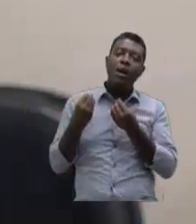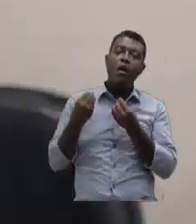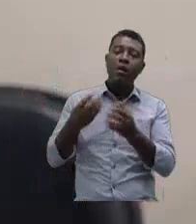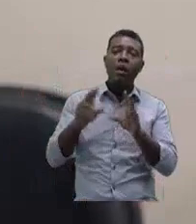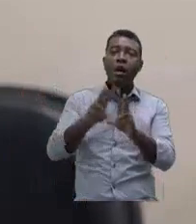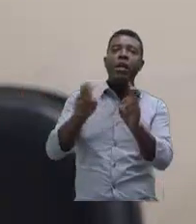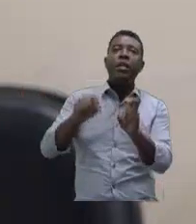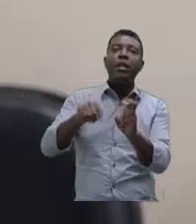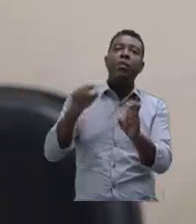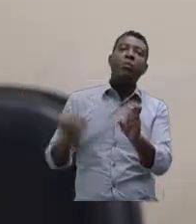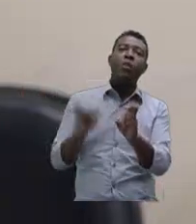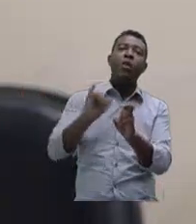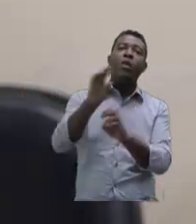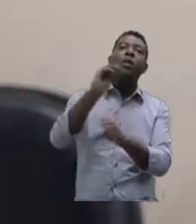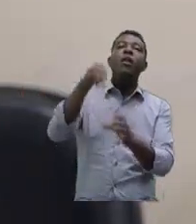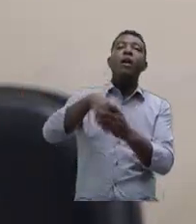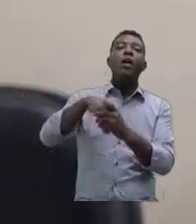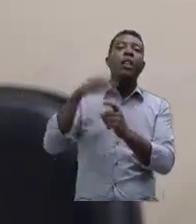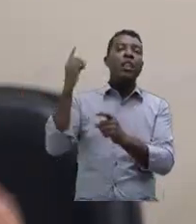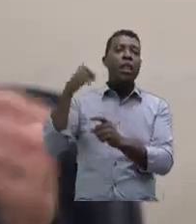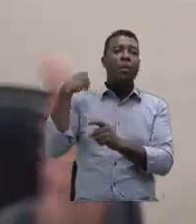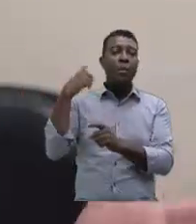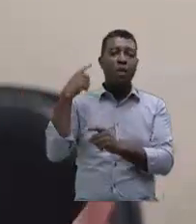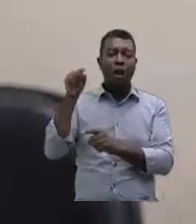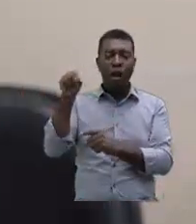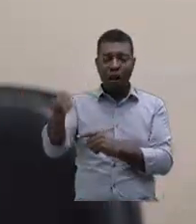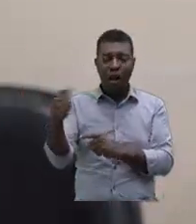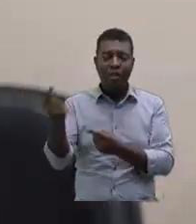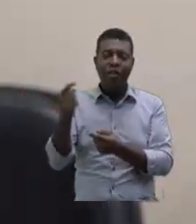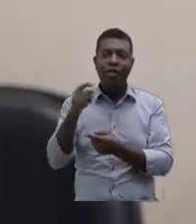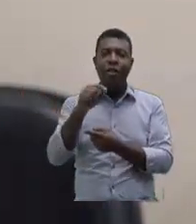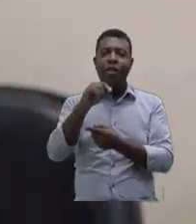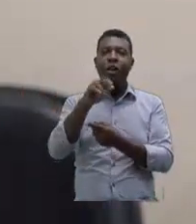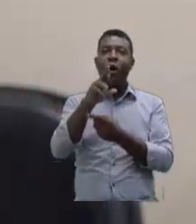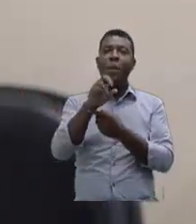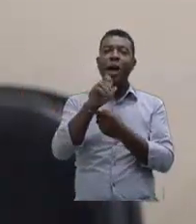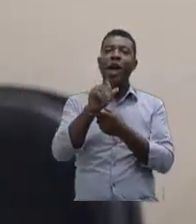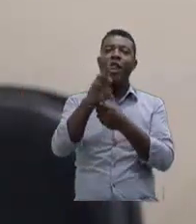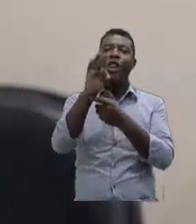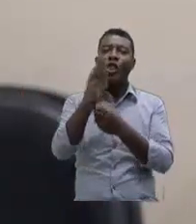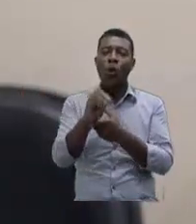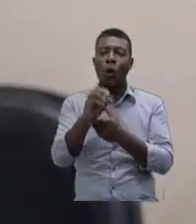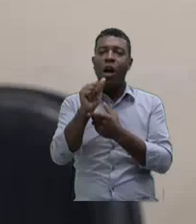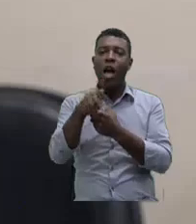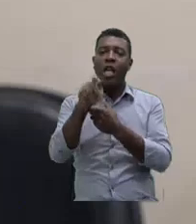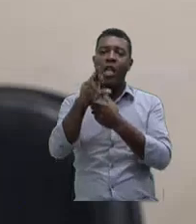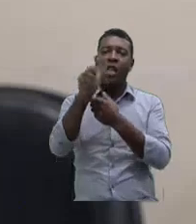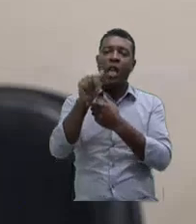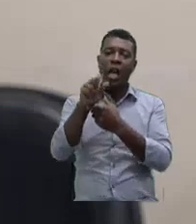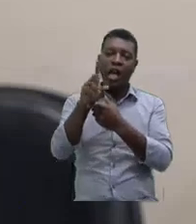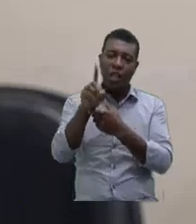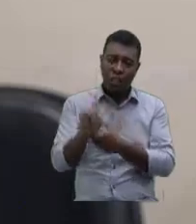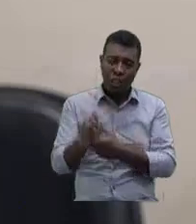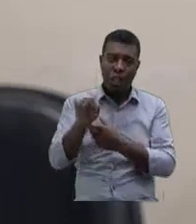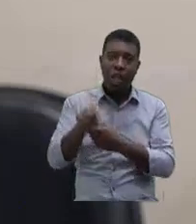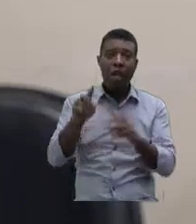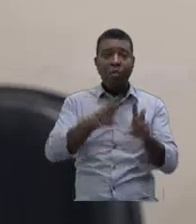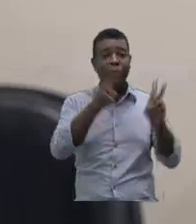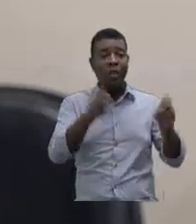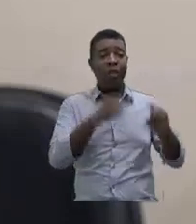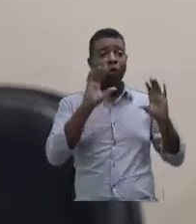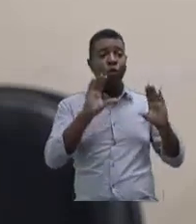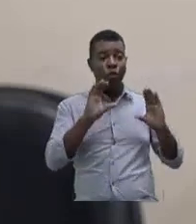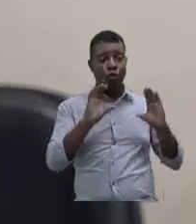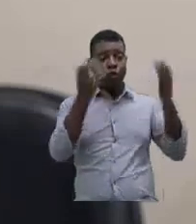deputado Roberto Andrade, muito bem defensável pelo nosso secretário Leônidas, que é a questão dos shows no